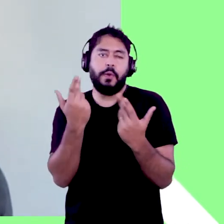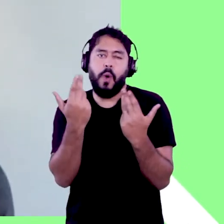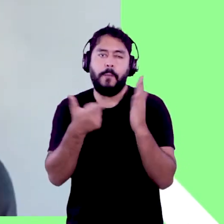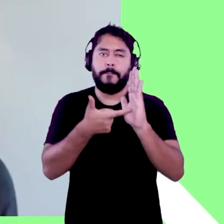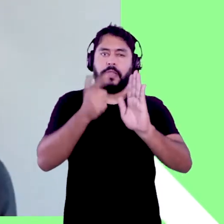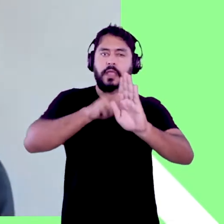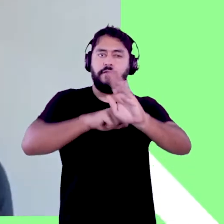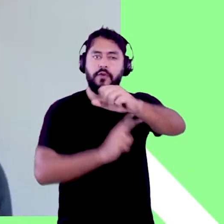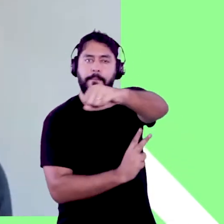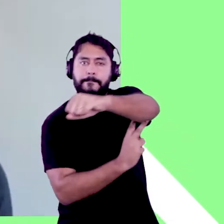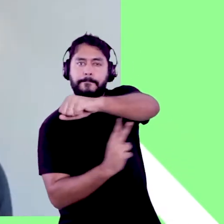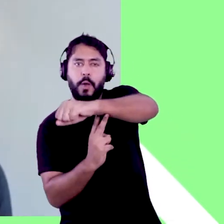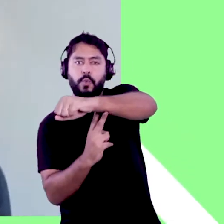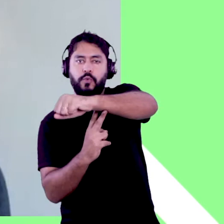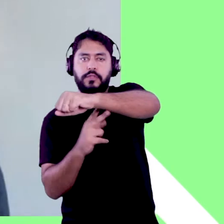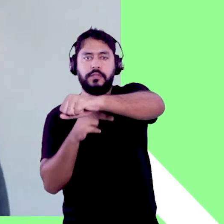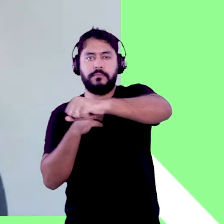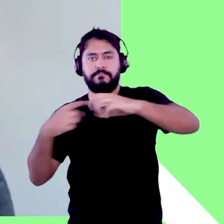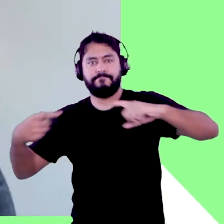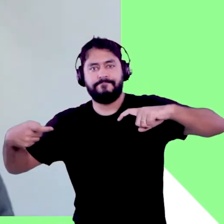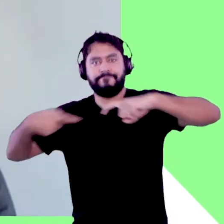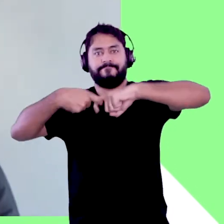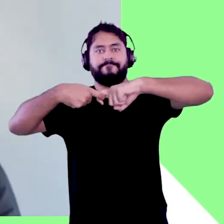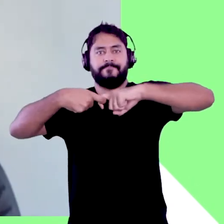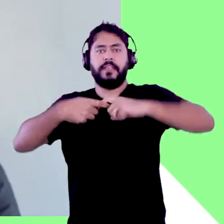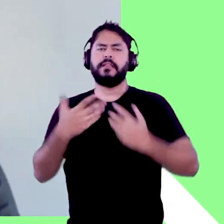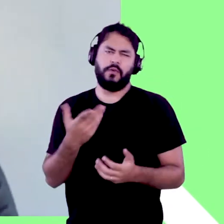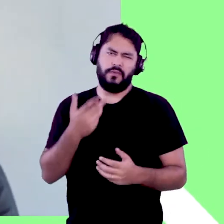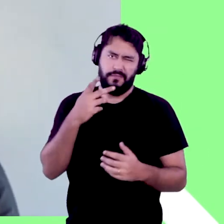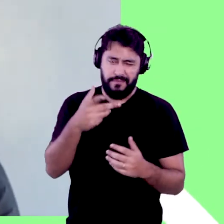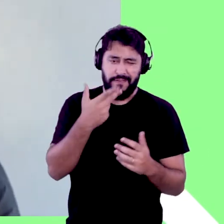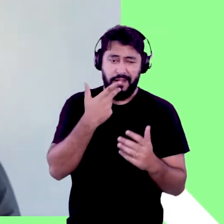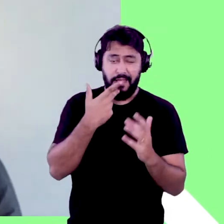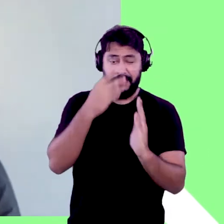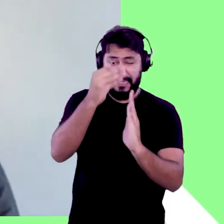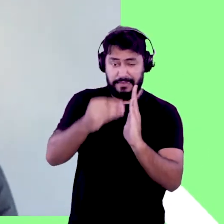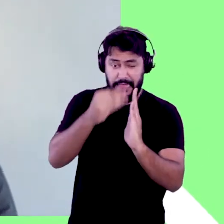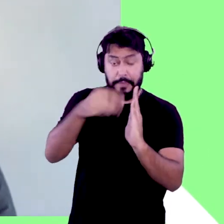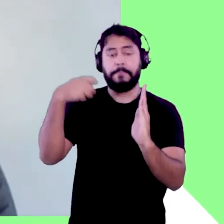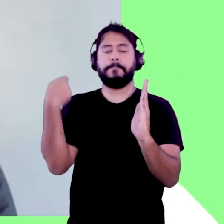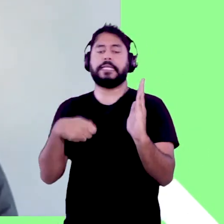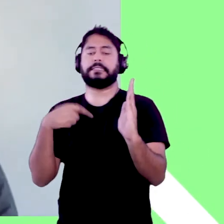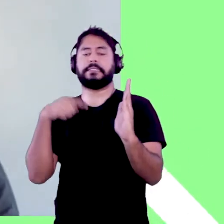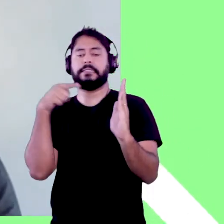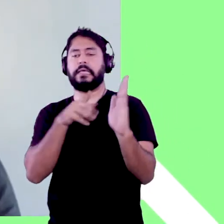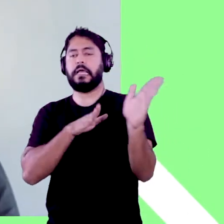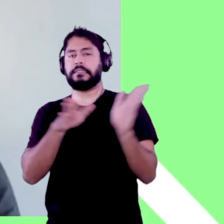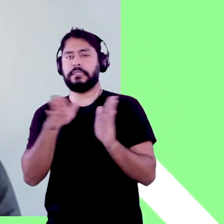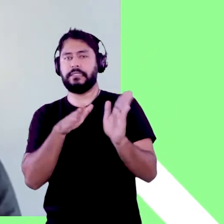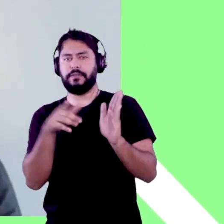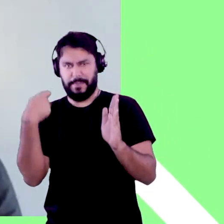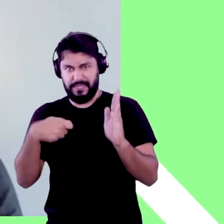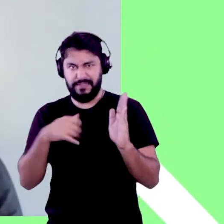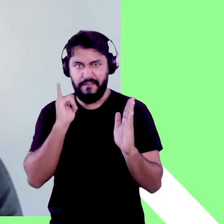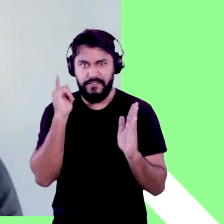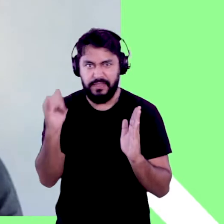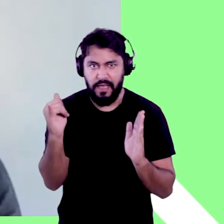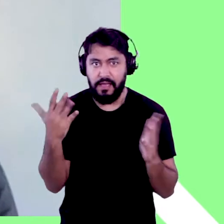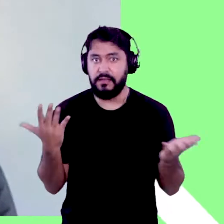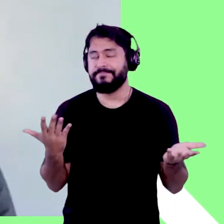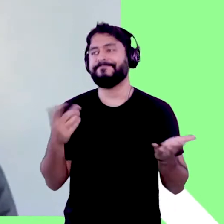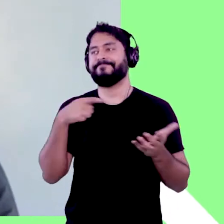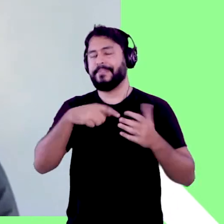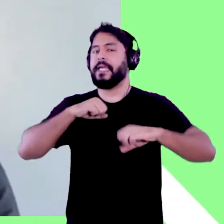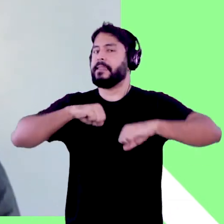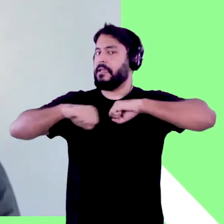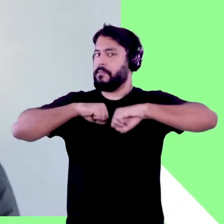que é redundante, né? A gente falar que o design tem que ser acessível. Então, é um debate muito bacana, e aí eu já